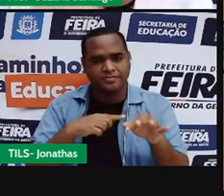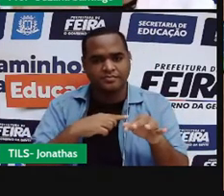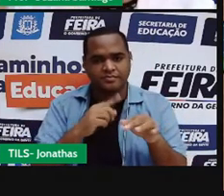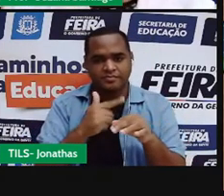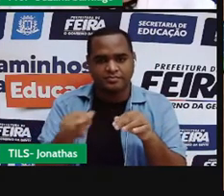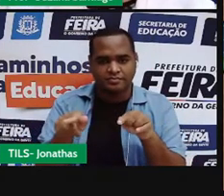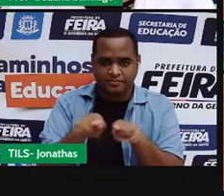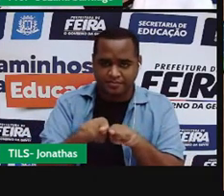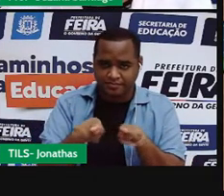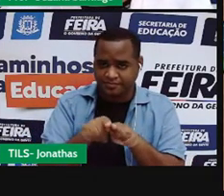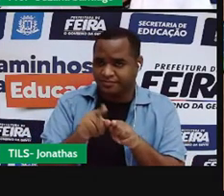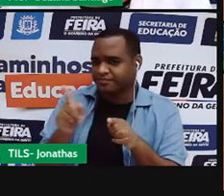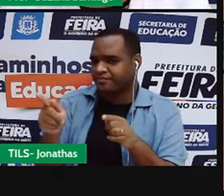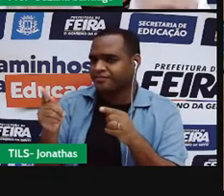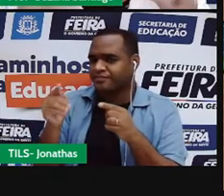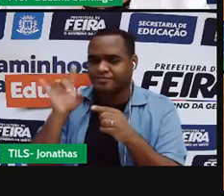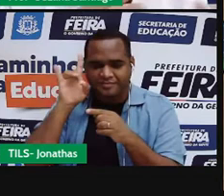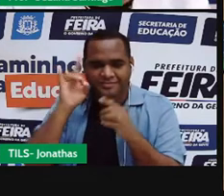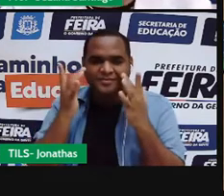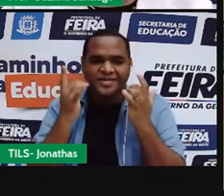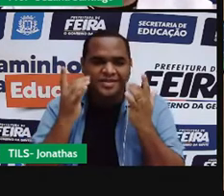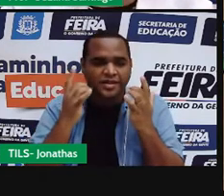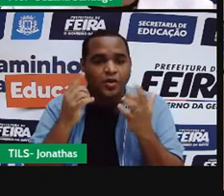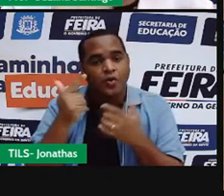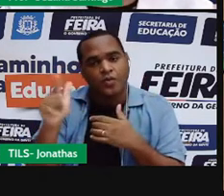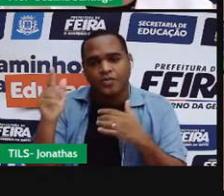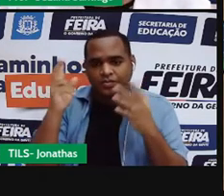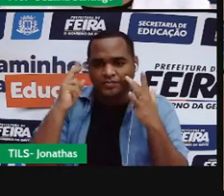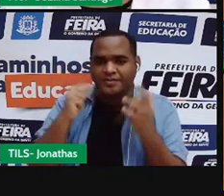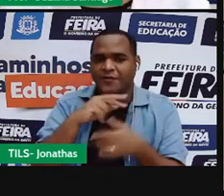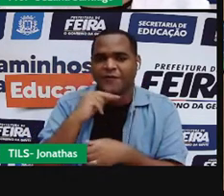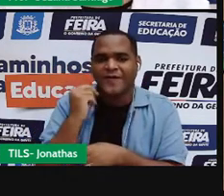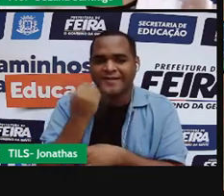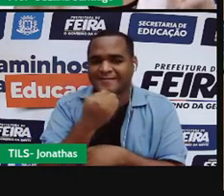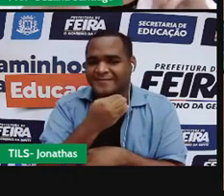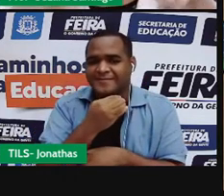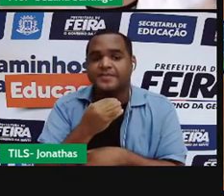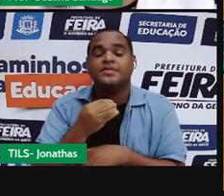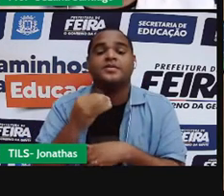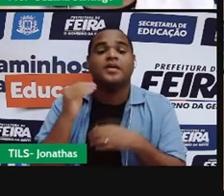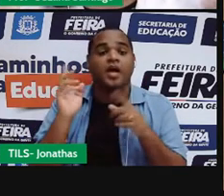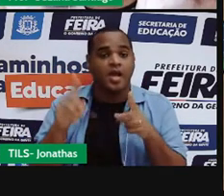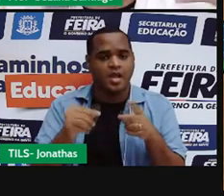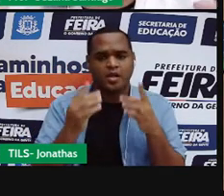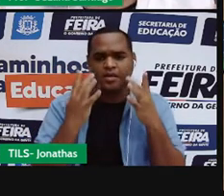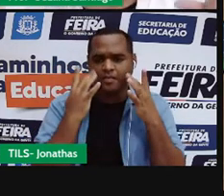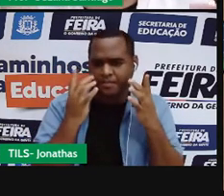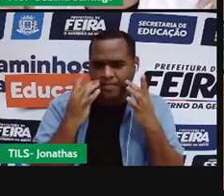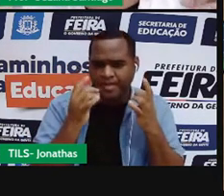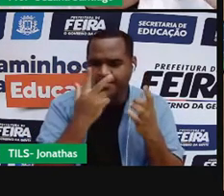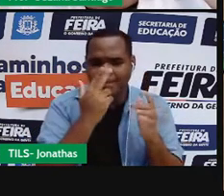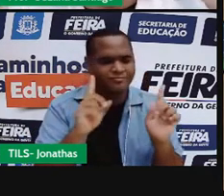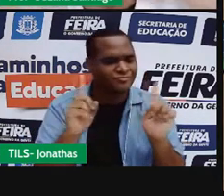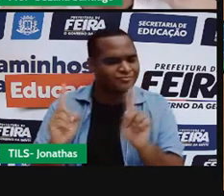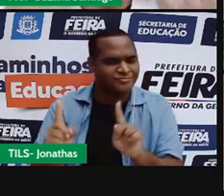o radioteatro e a radionovela. O radioteatro eram ali peças curtas que